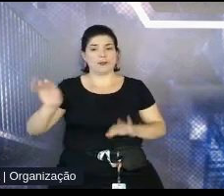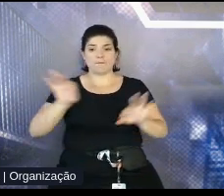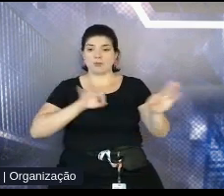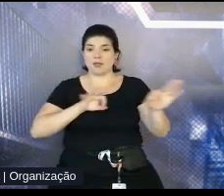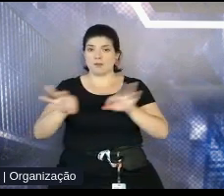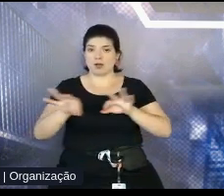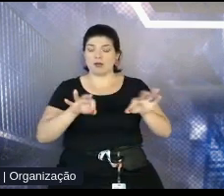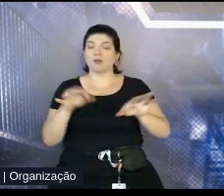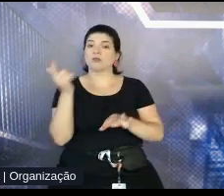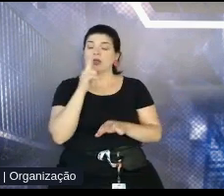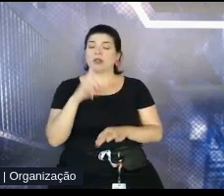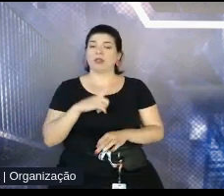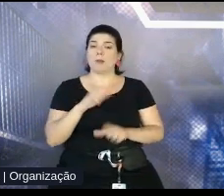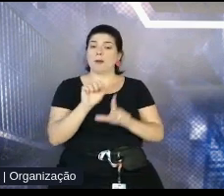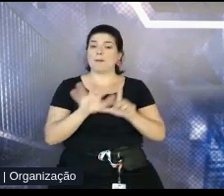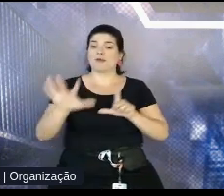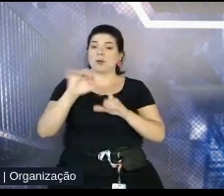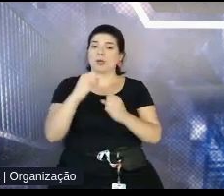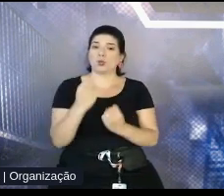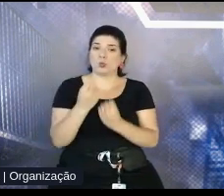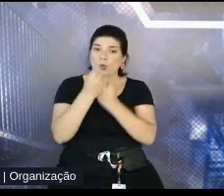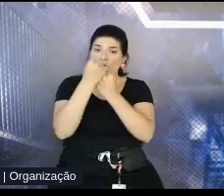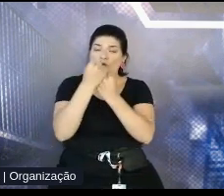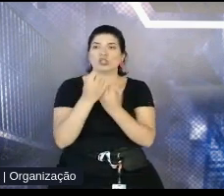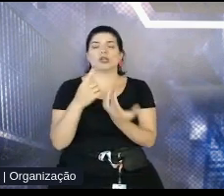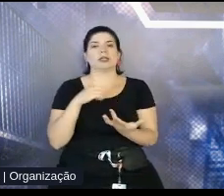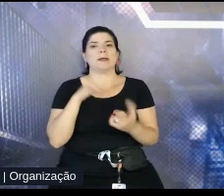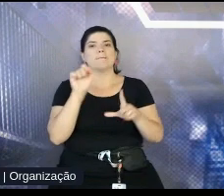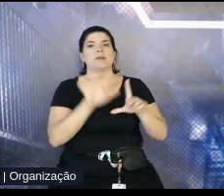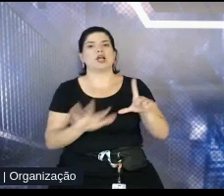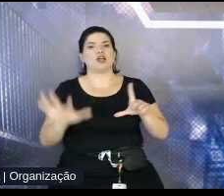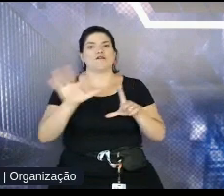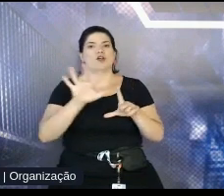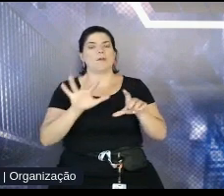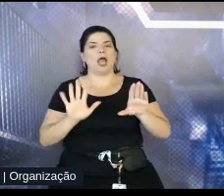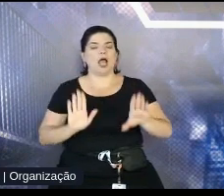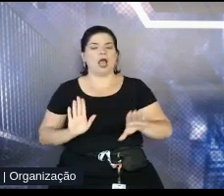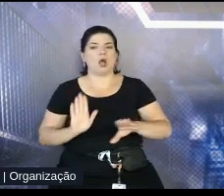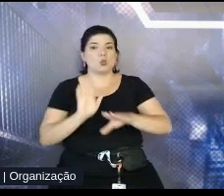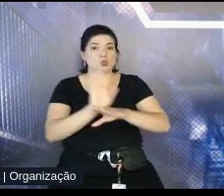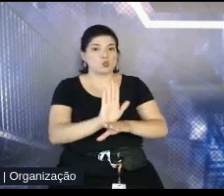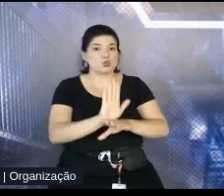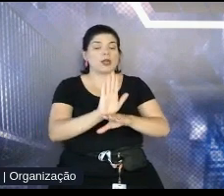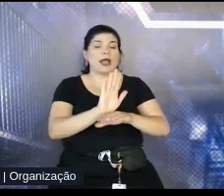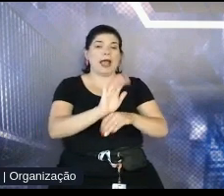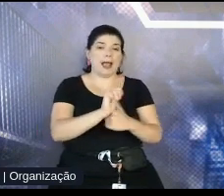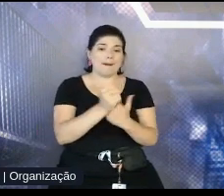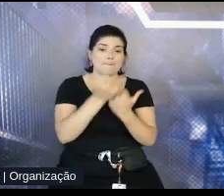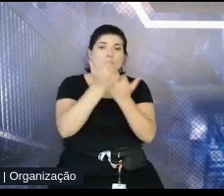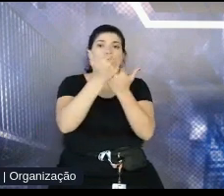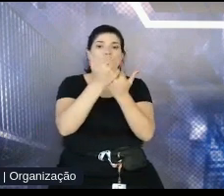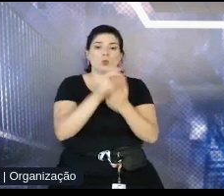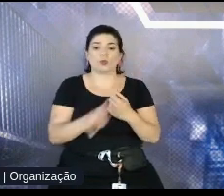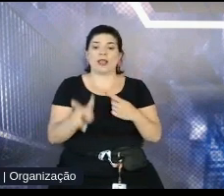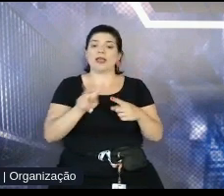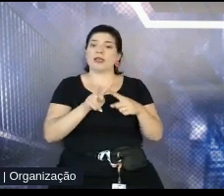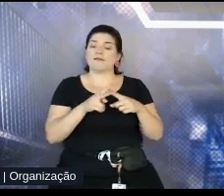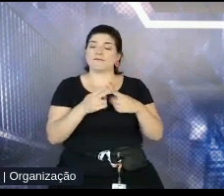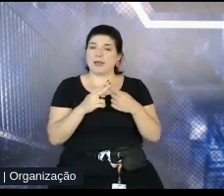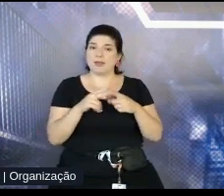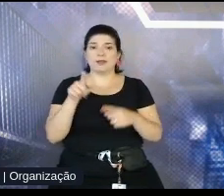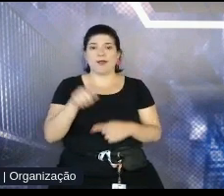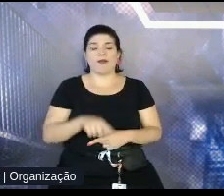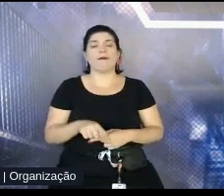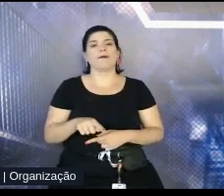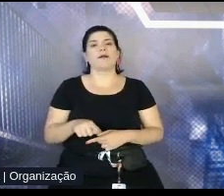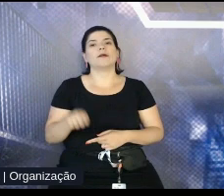ali plataformas de suporte, está construindo ali plataformas de apoio dentro de ferramentas com o uso de inteligência computacional e